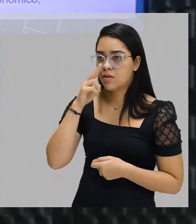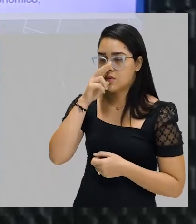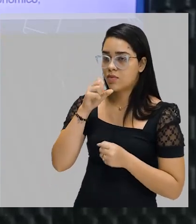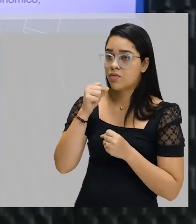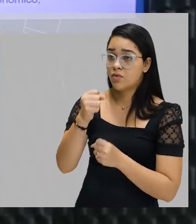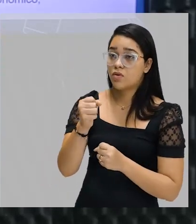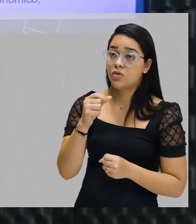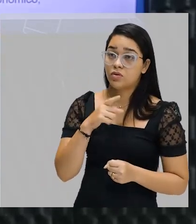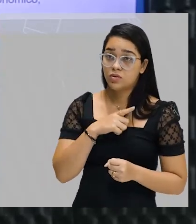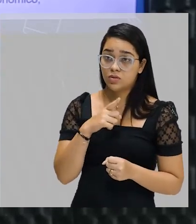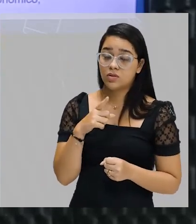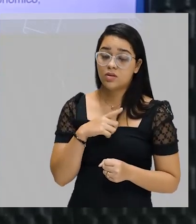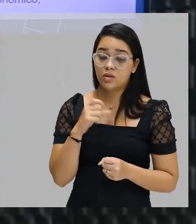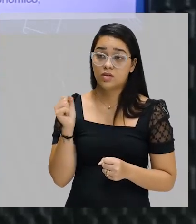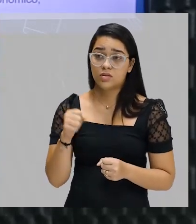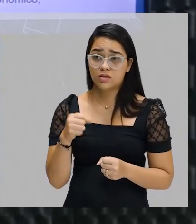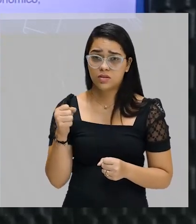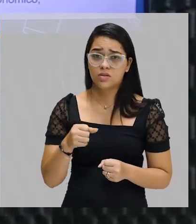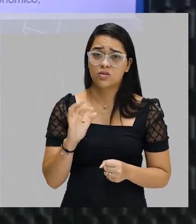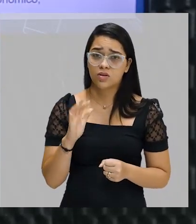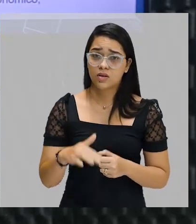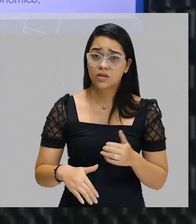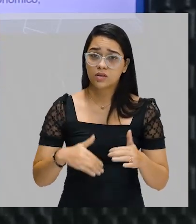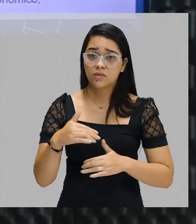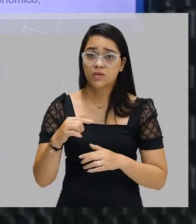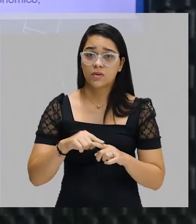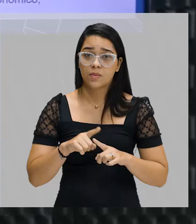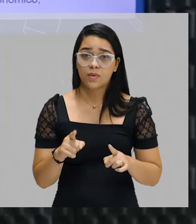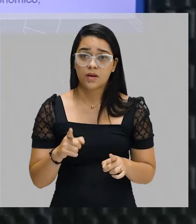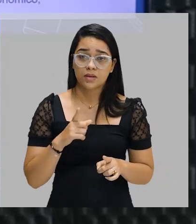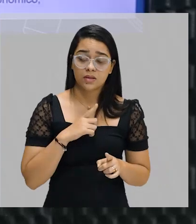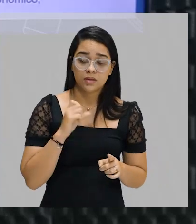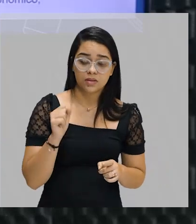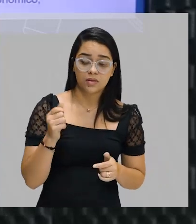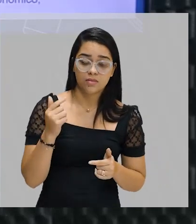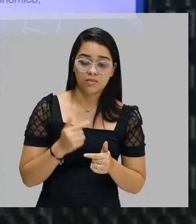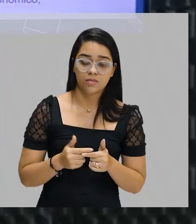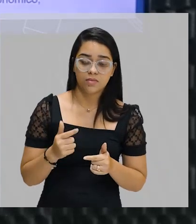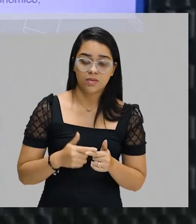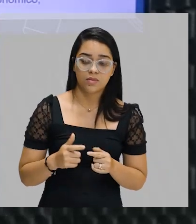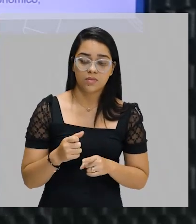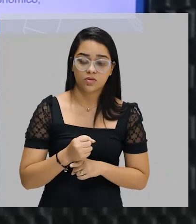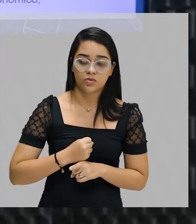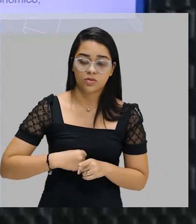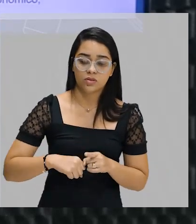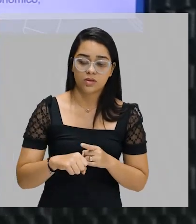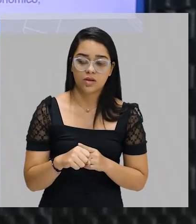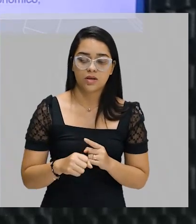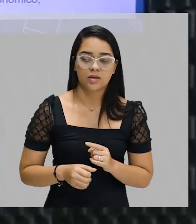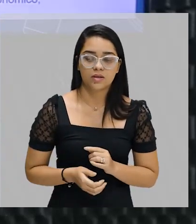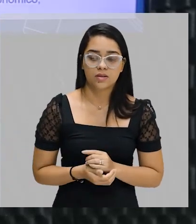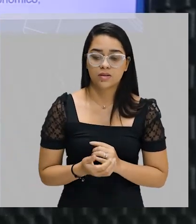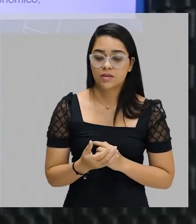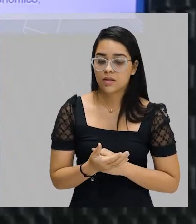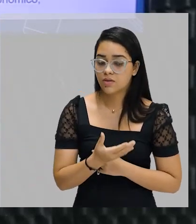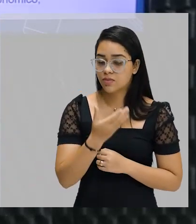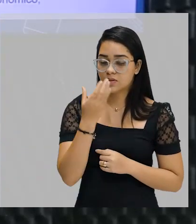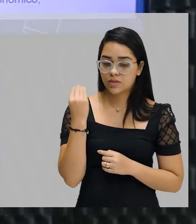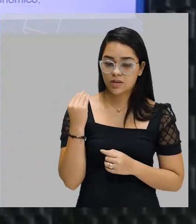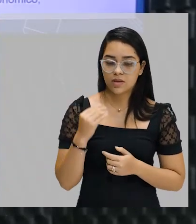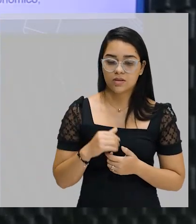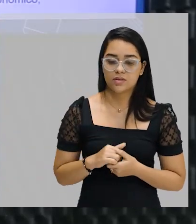nós temos aí um capital, parque industrial já desenvolvido, mas com ainda problemas sociais, beleza? Não esquece